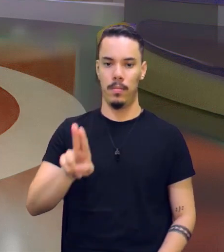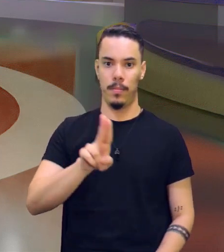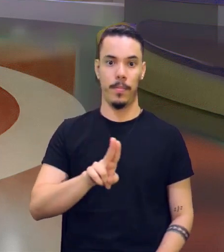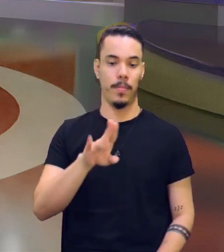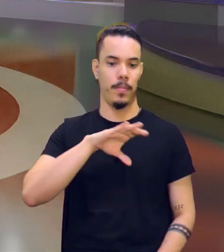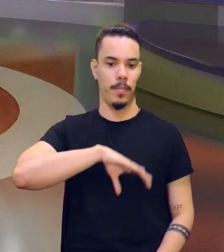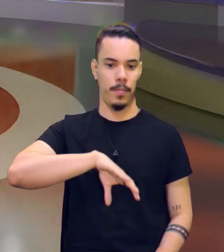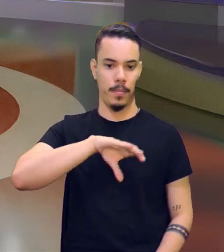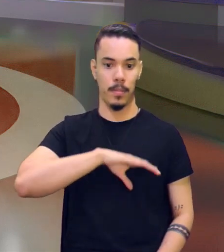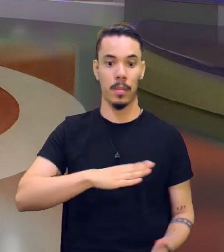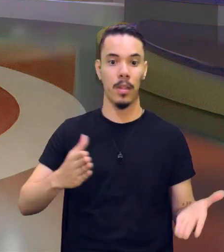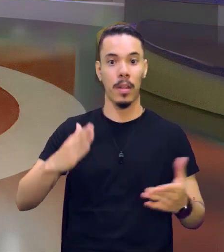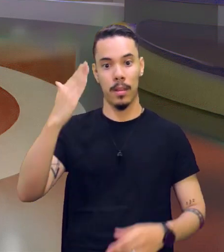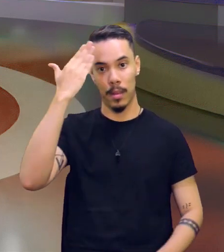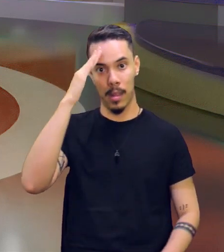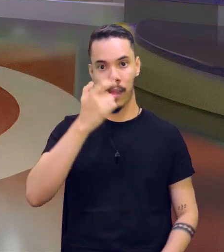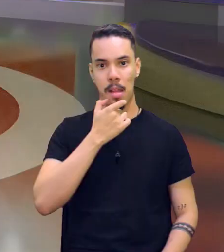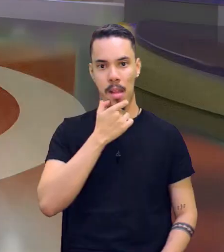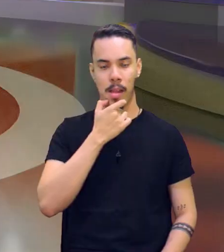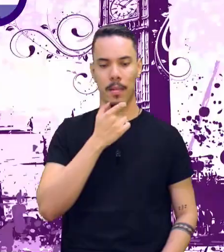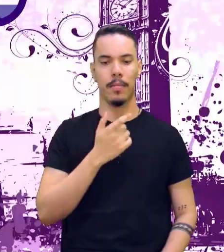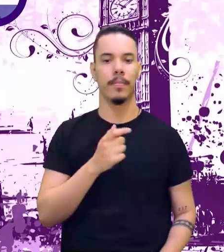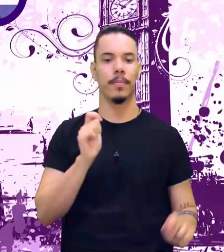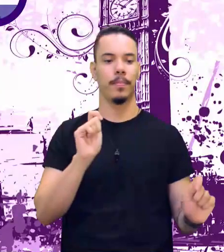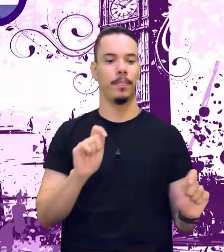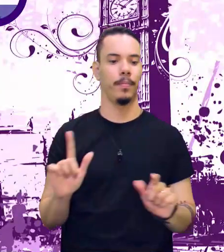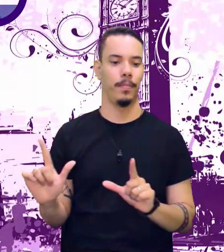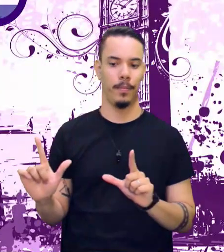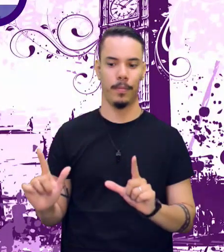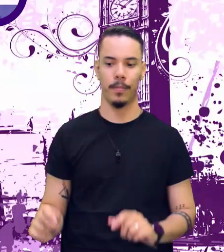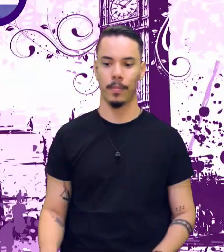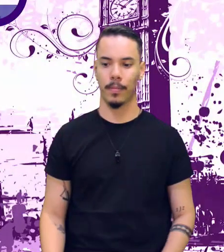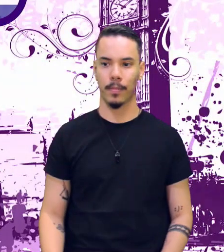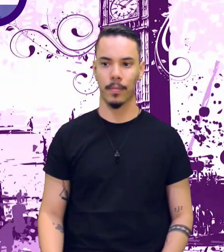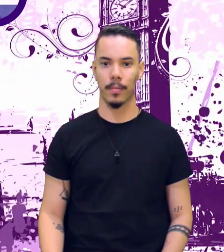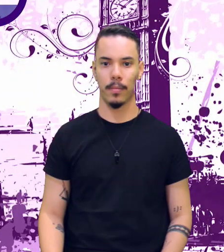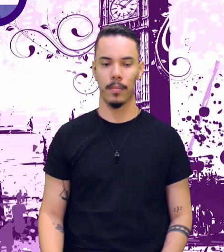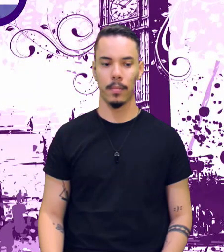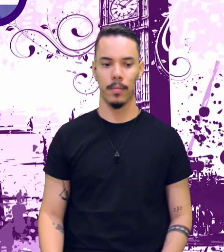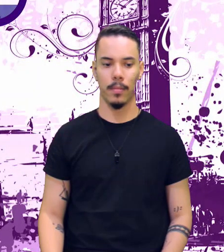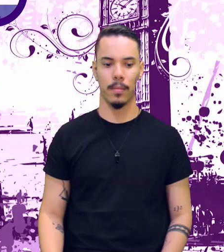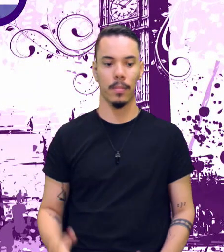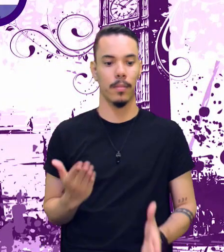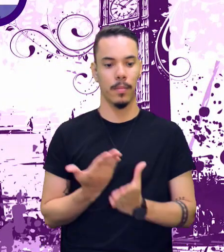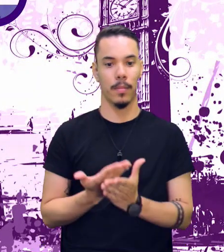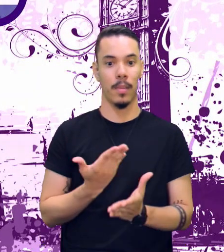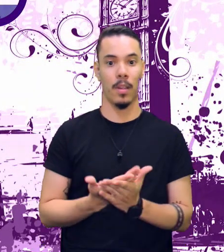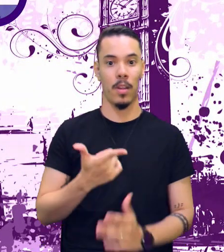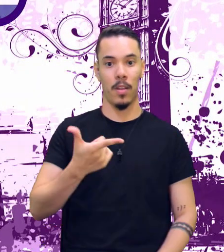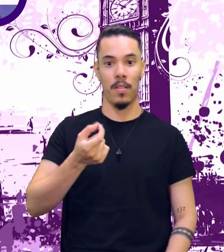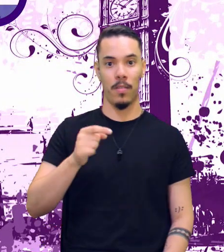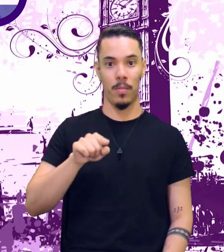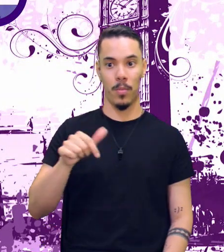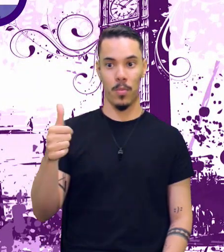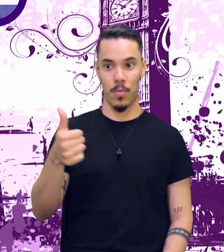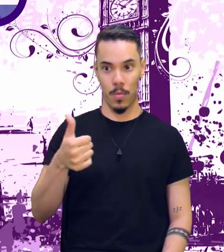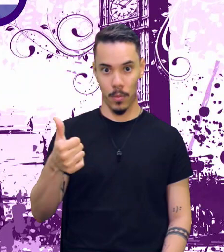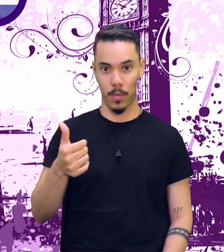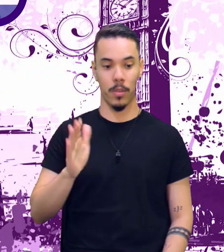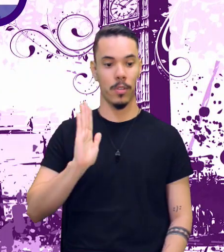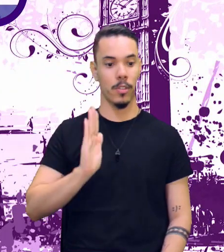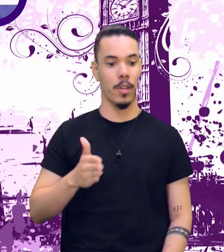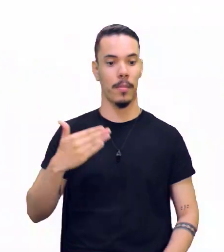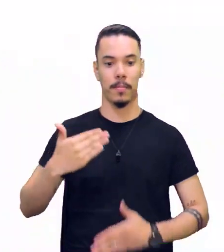que funciona no inglês. Let's begin? Vamos começar a aula 20.1, já estamos caminhando aí